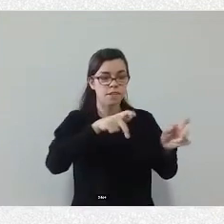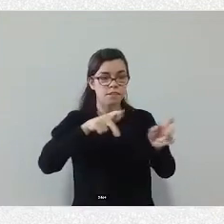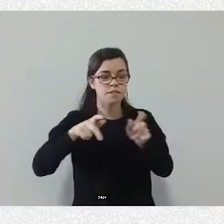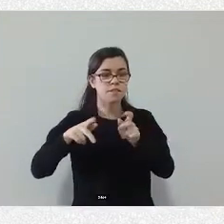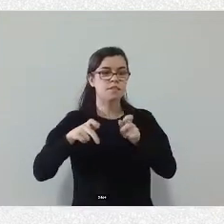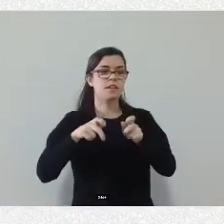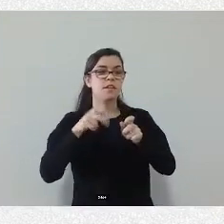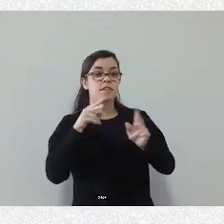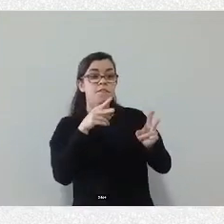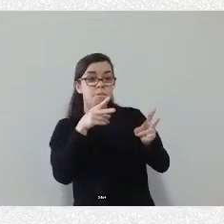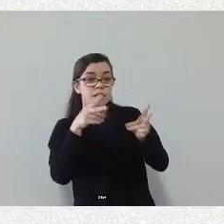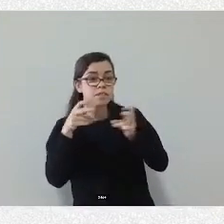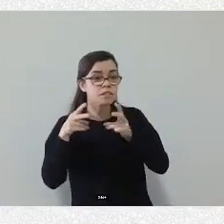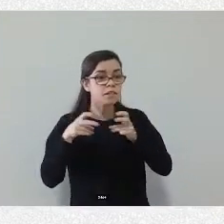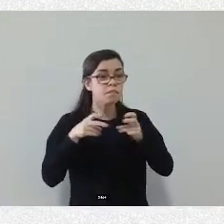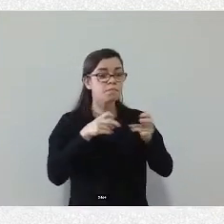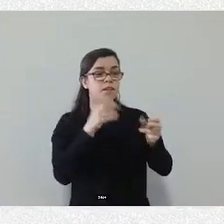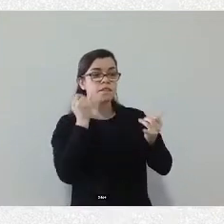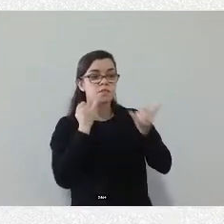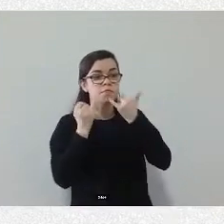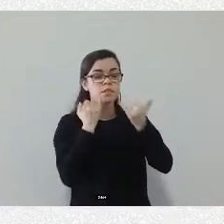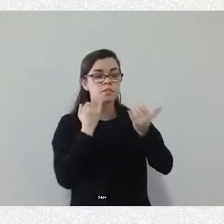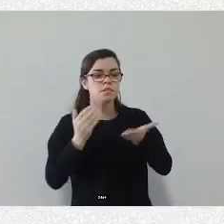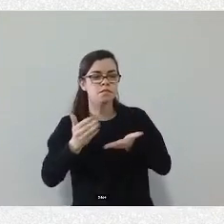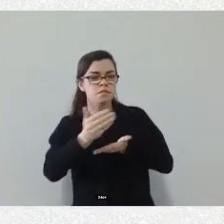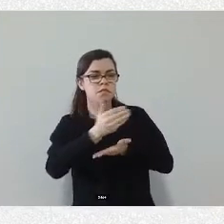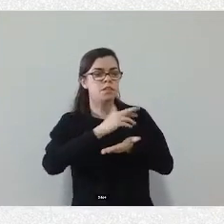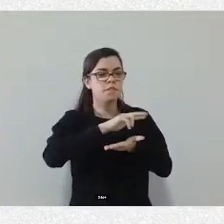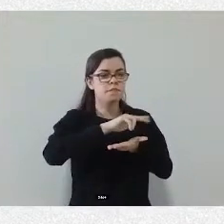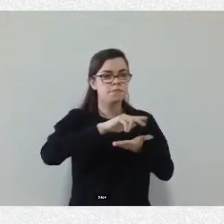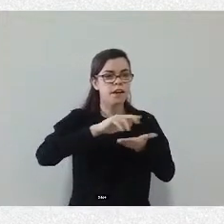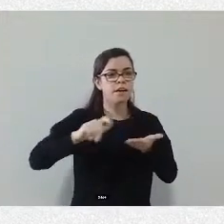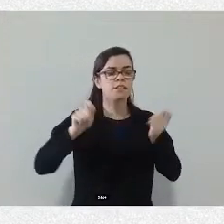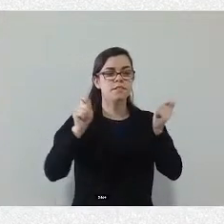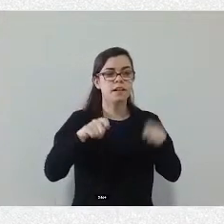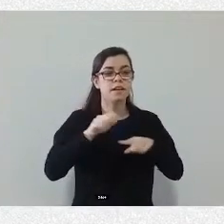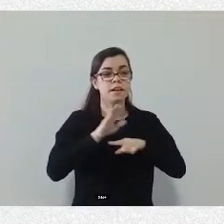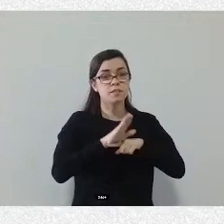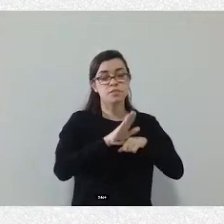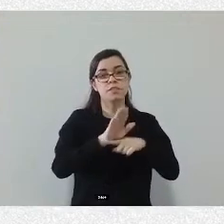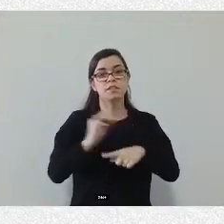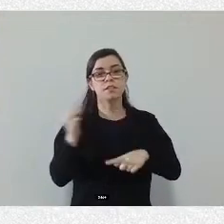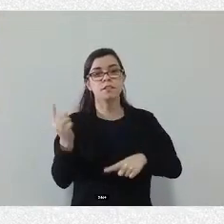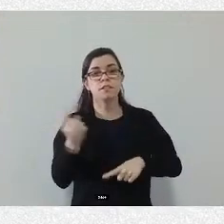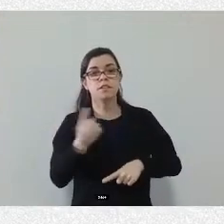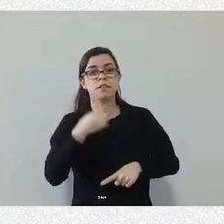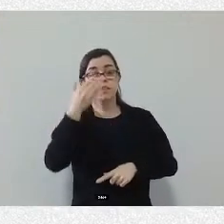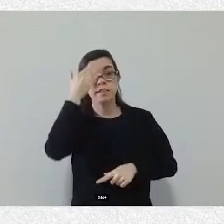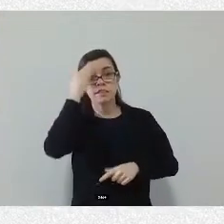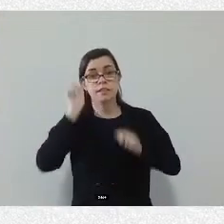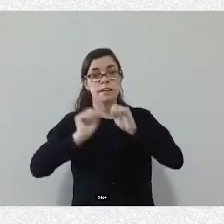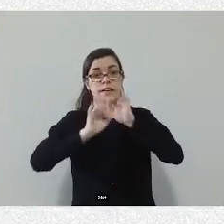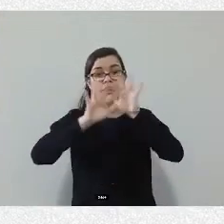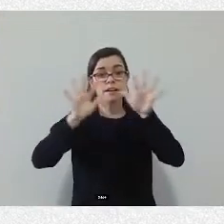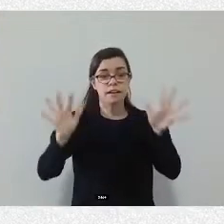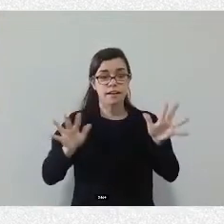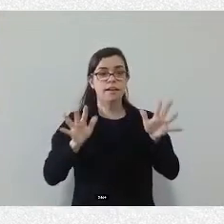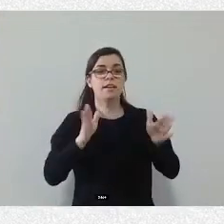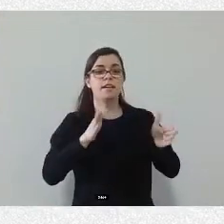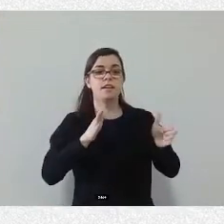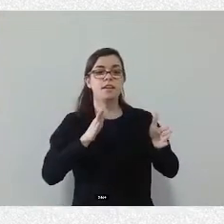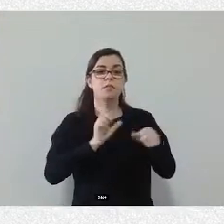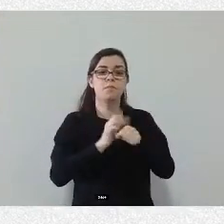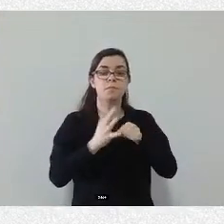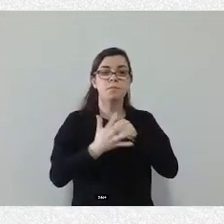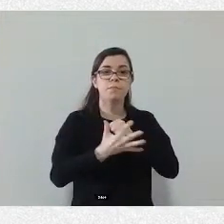vai contribuir de maneira muito expressiva na compreensão da pandemia num contexto de mundo real com vacinas. Né?